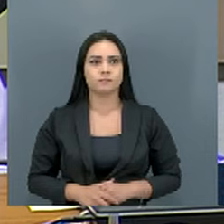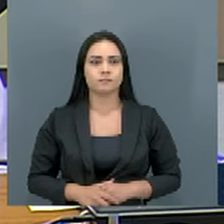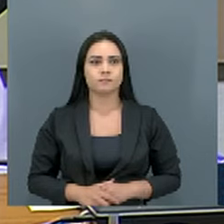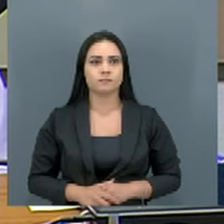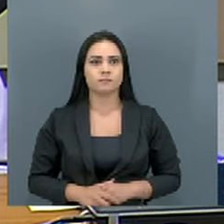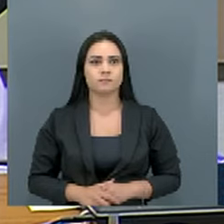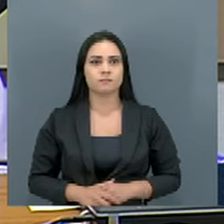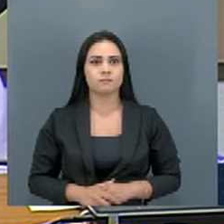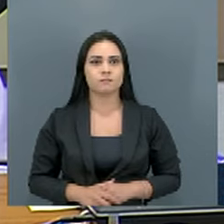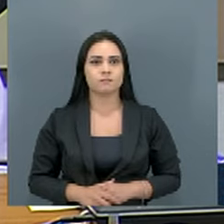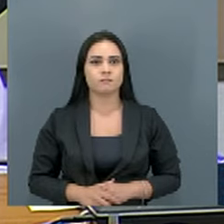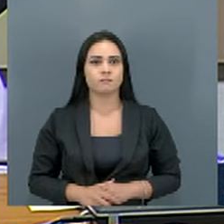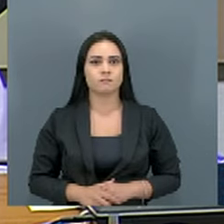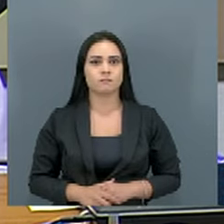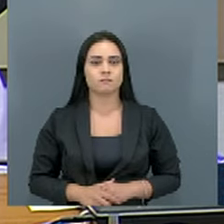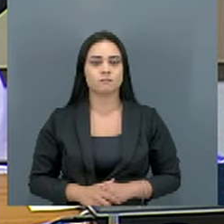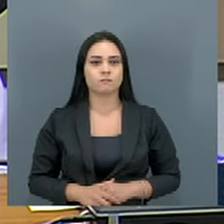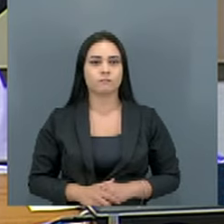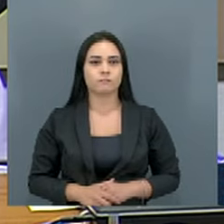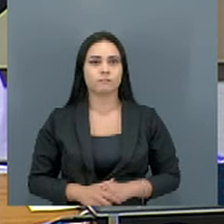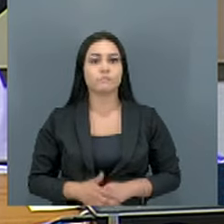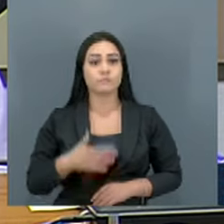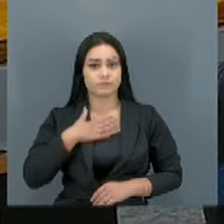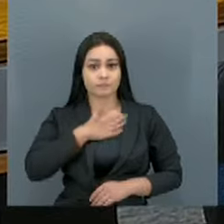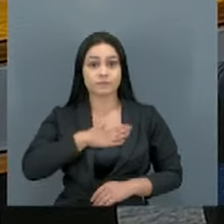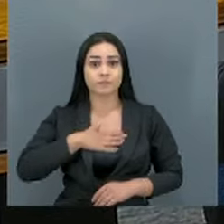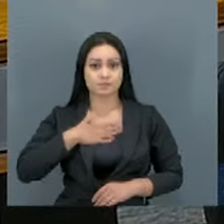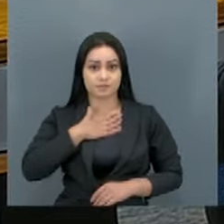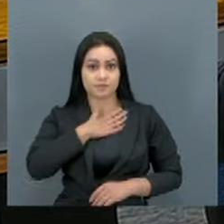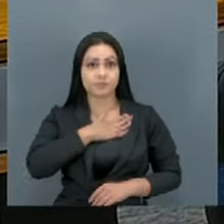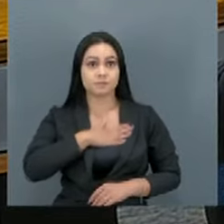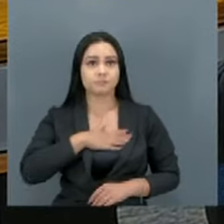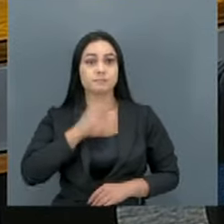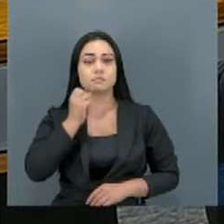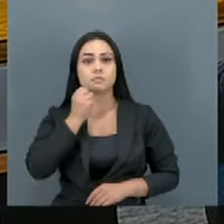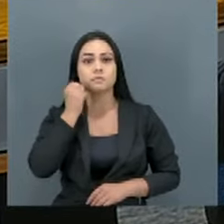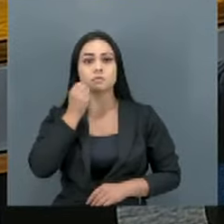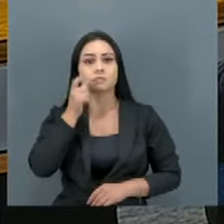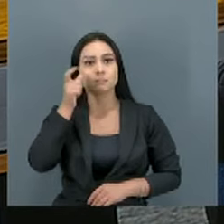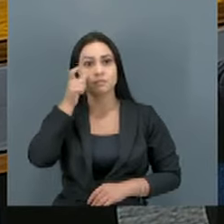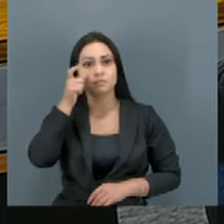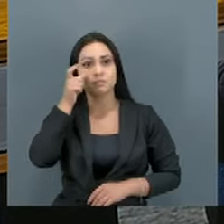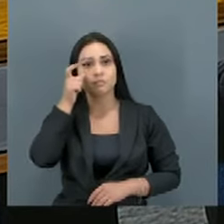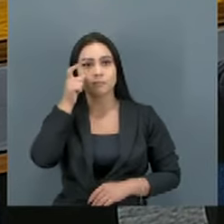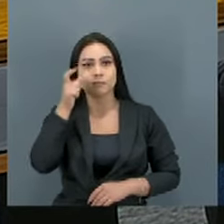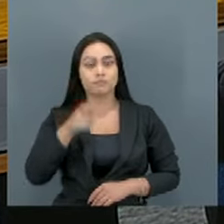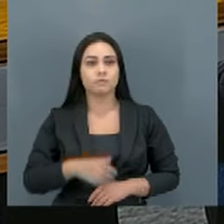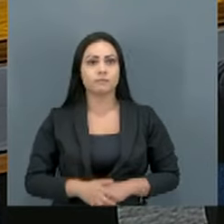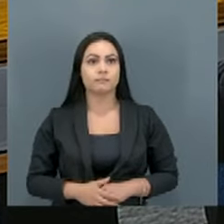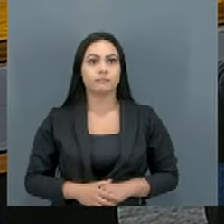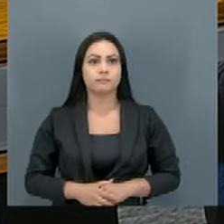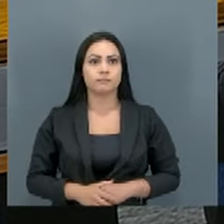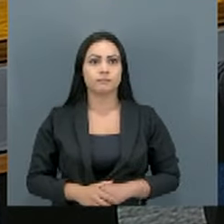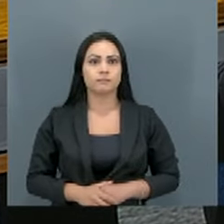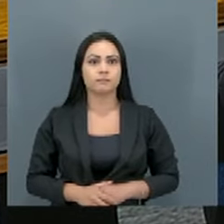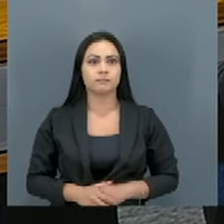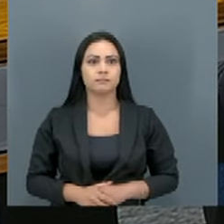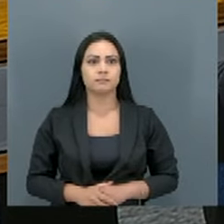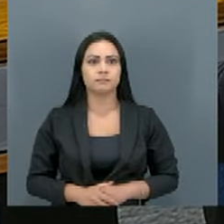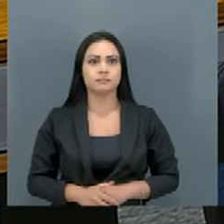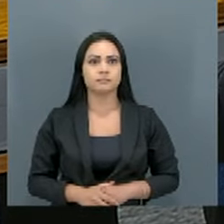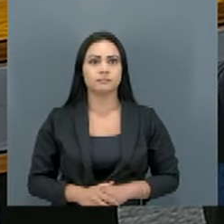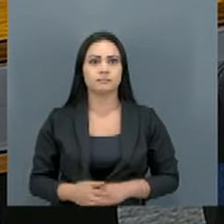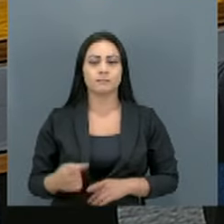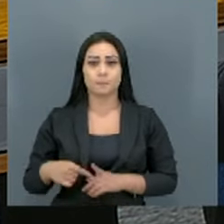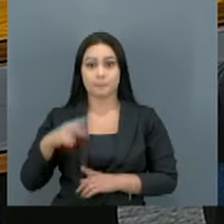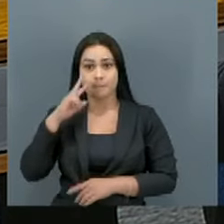Do Chives, satisfeito? Senadora Damares. Até a Damares está me perguntando. Porque eu vejo,